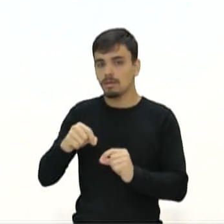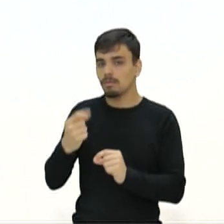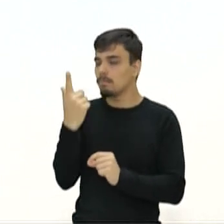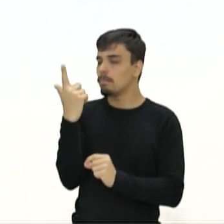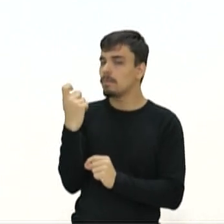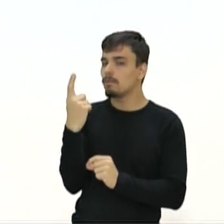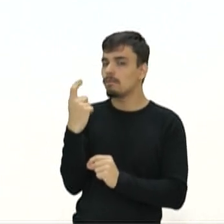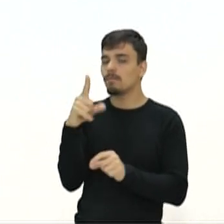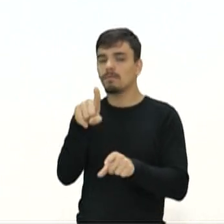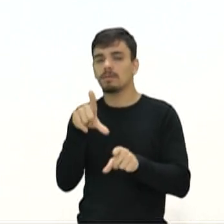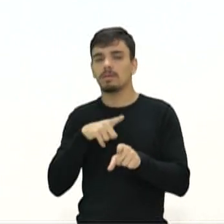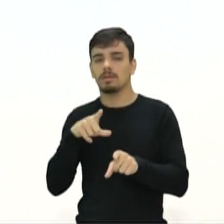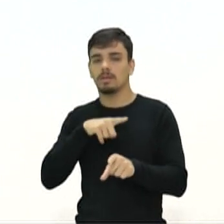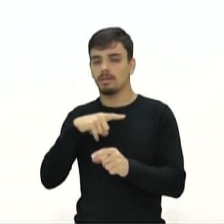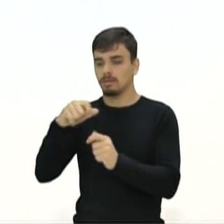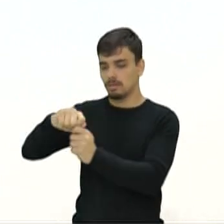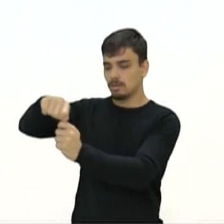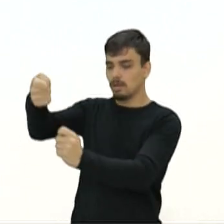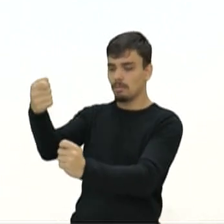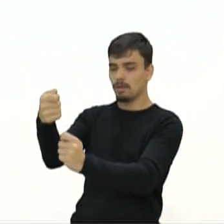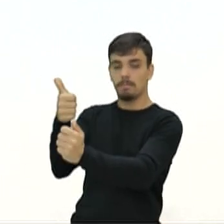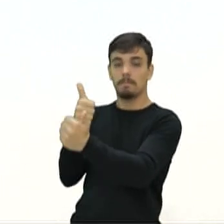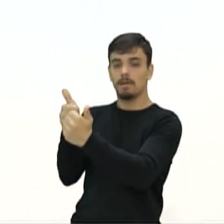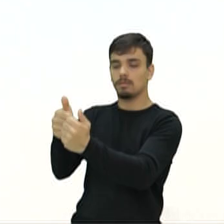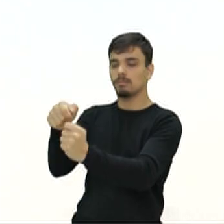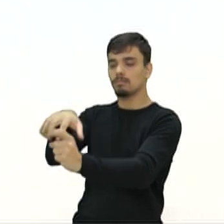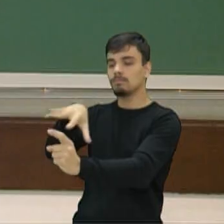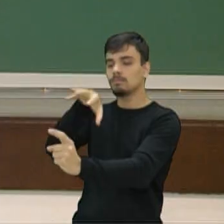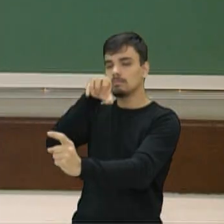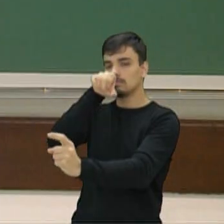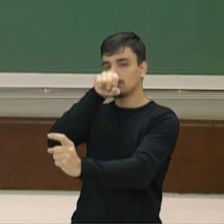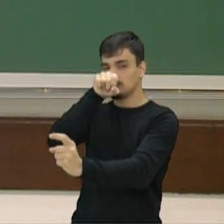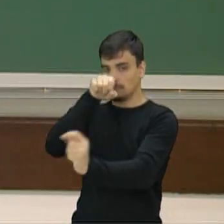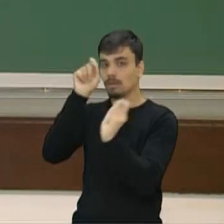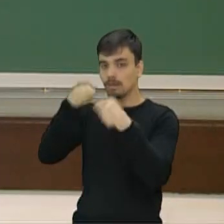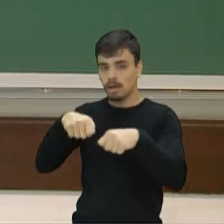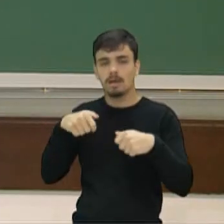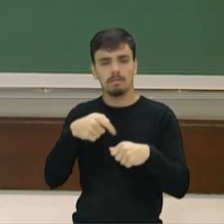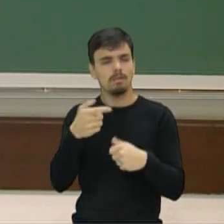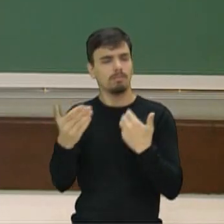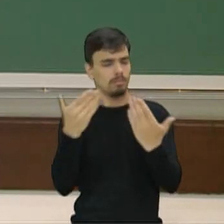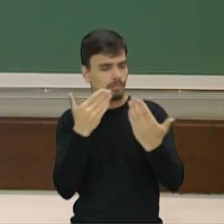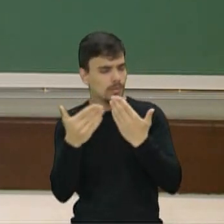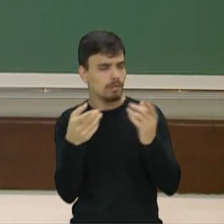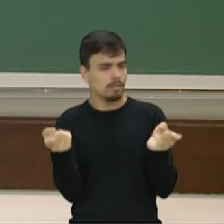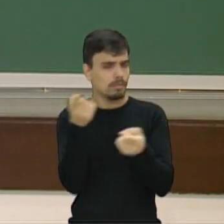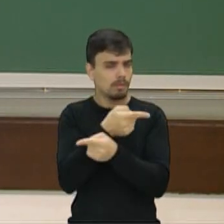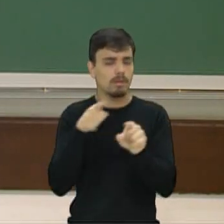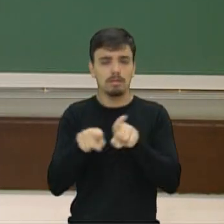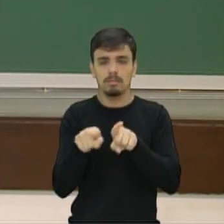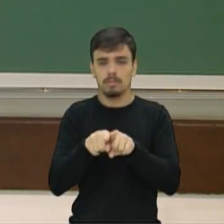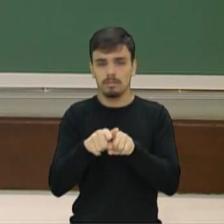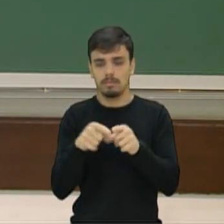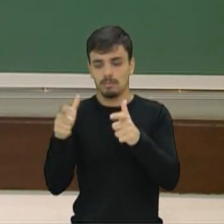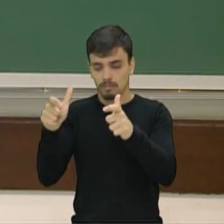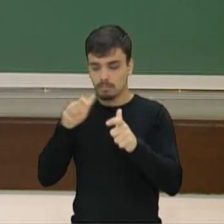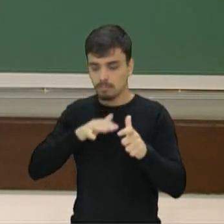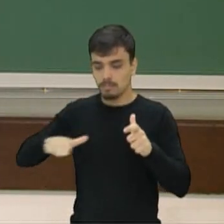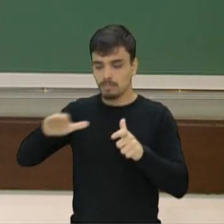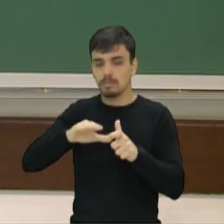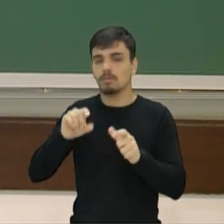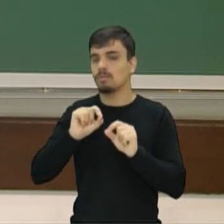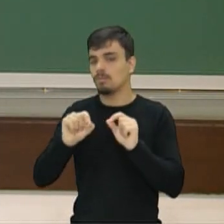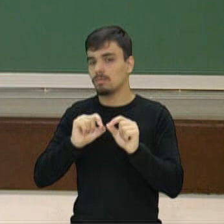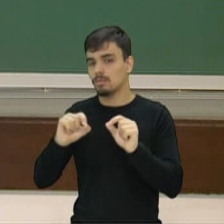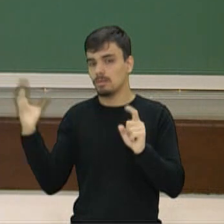Ao redor você tem uma fragrância, não é verdade? Então, faça essa analogia com as cargas. A carga está aqui, ao redor dela ela tem uma